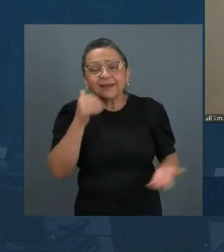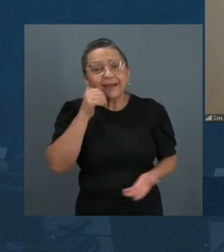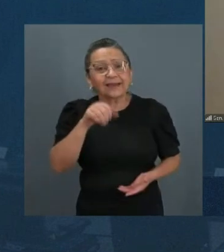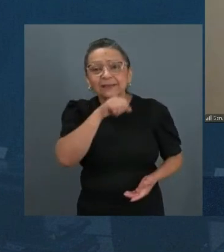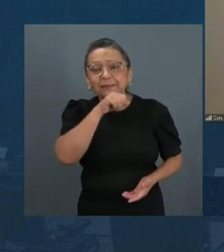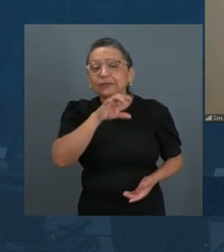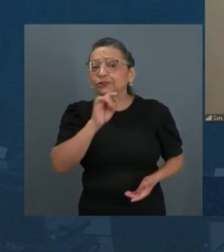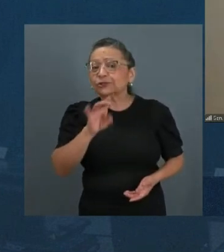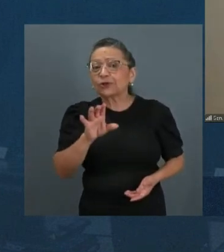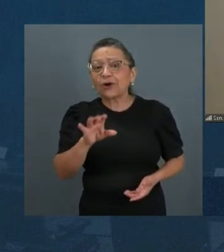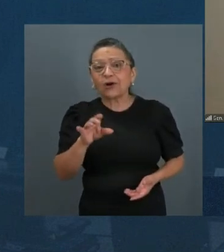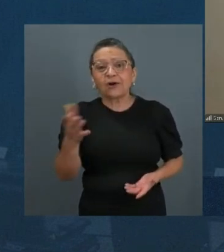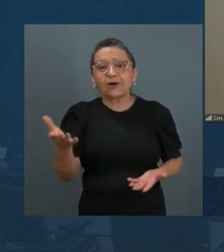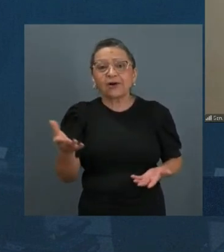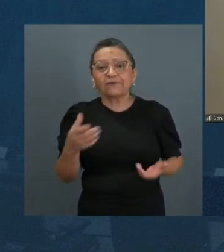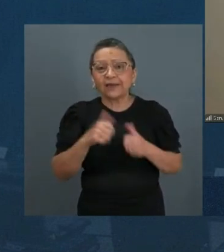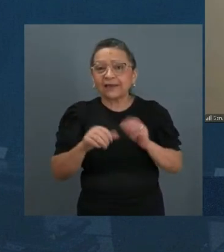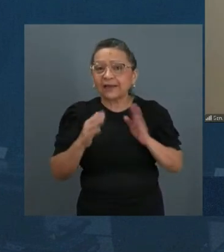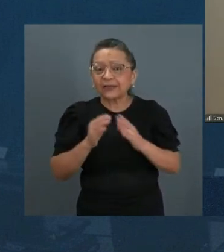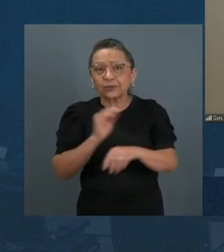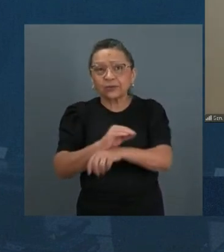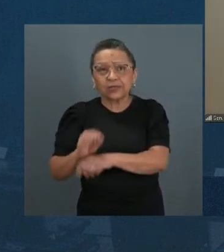vai ser leve no